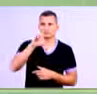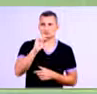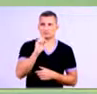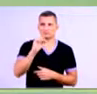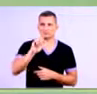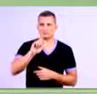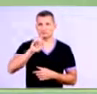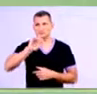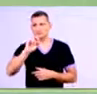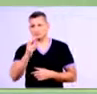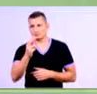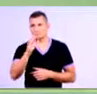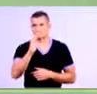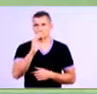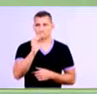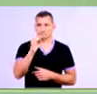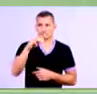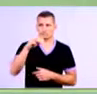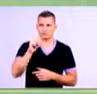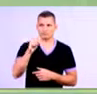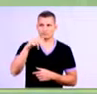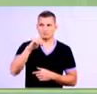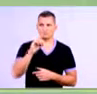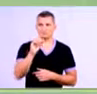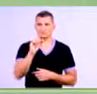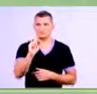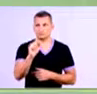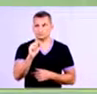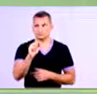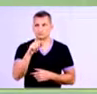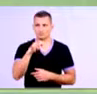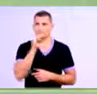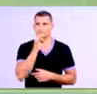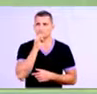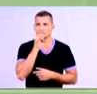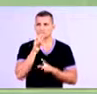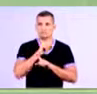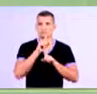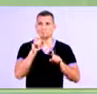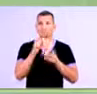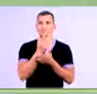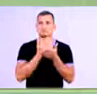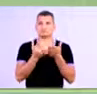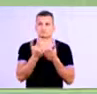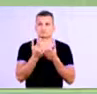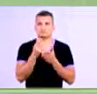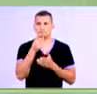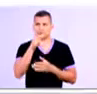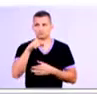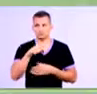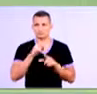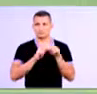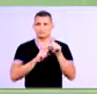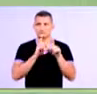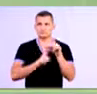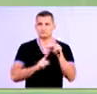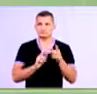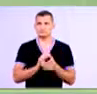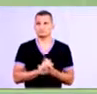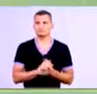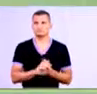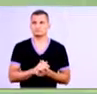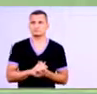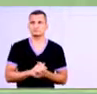ou comandos, é um estilo não gráfico, é um estilo a caractere. Aqui a gente vai ver